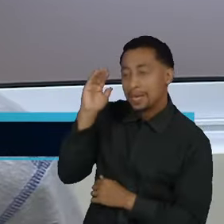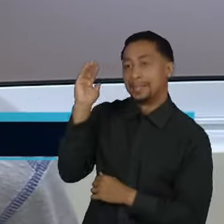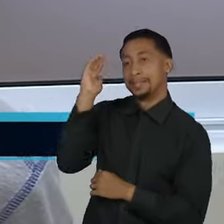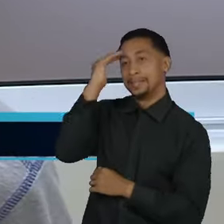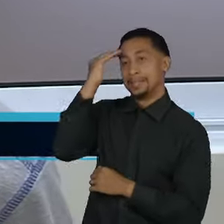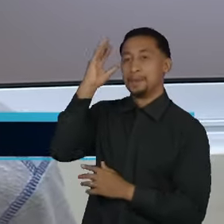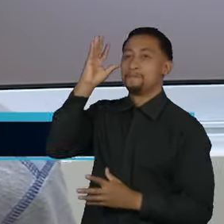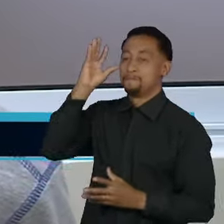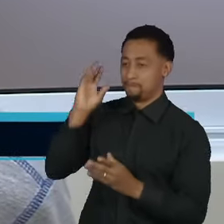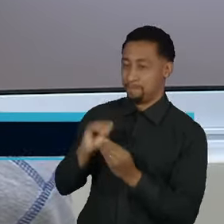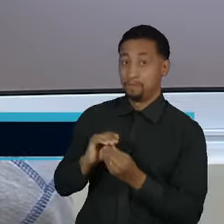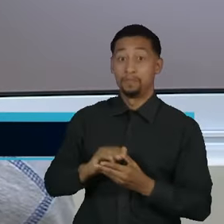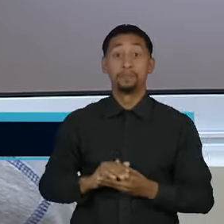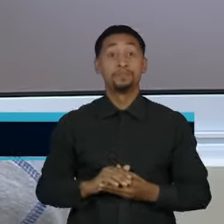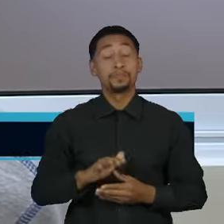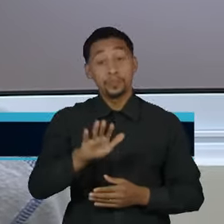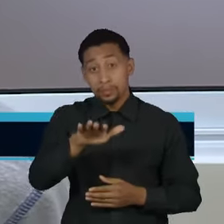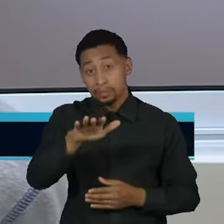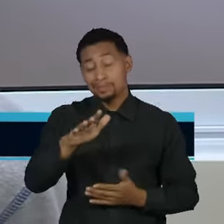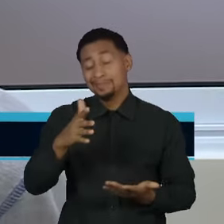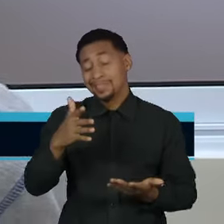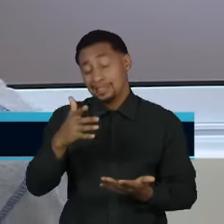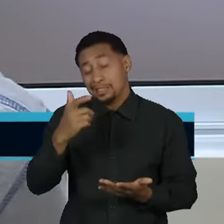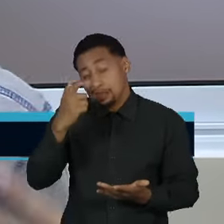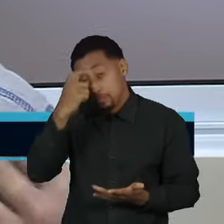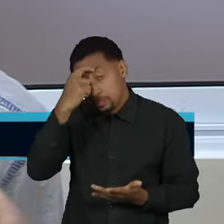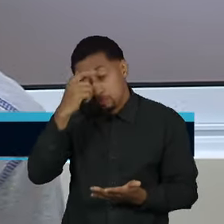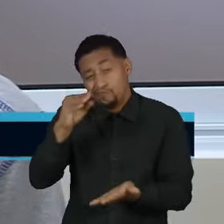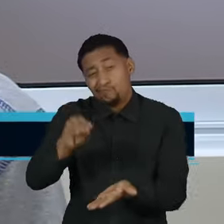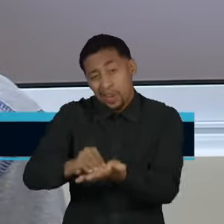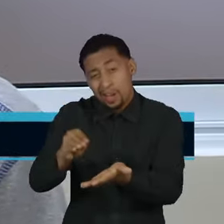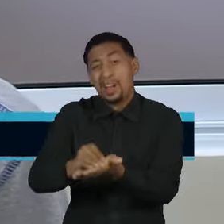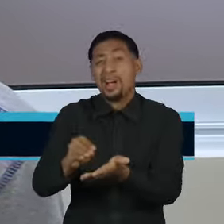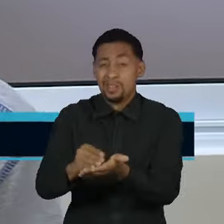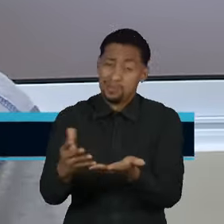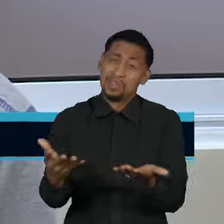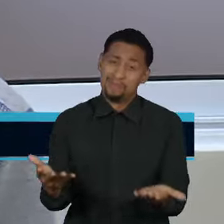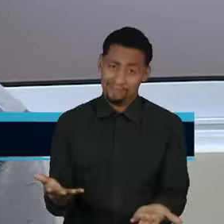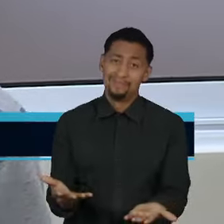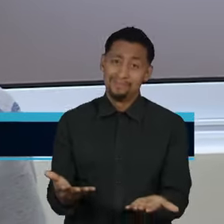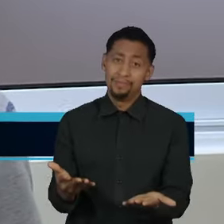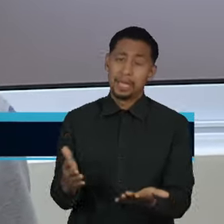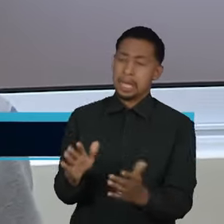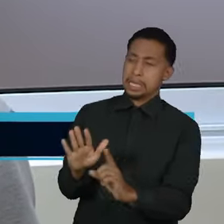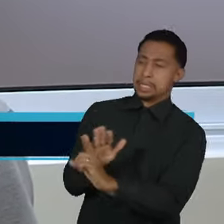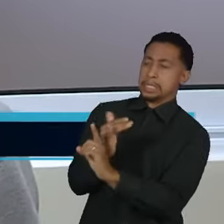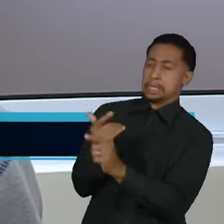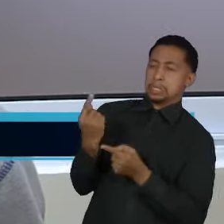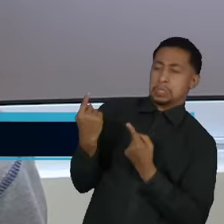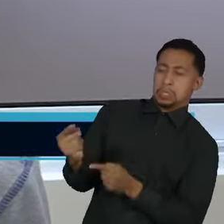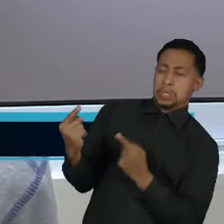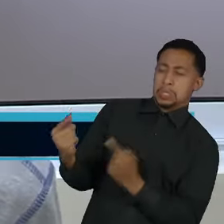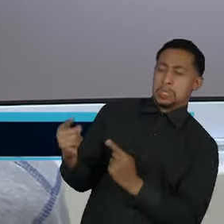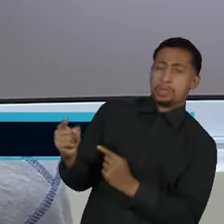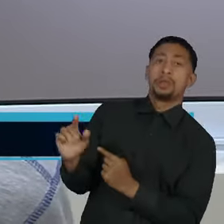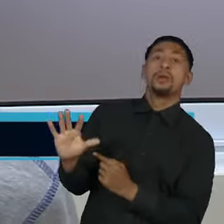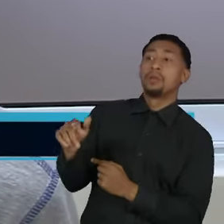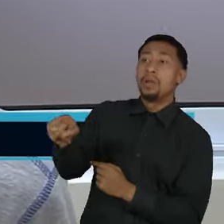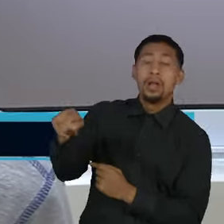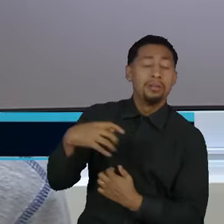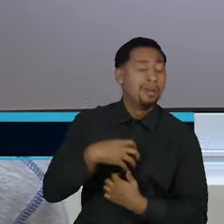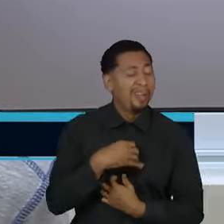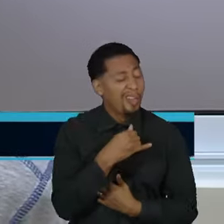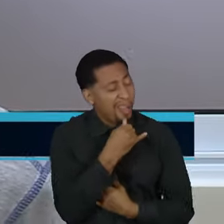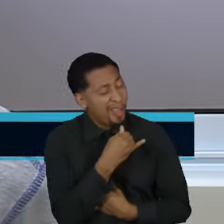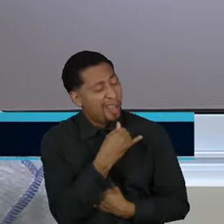bom senso, porque você acaba tirando o direito daquela pessoa de ser feliz